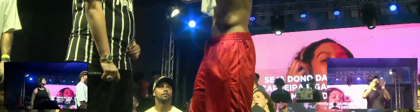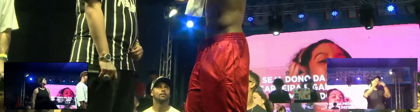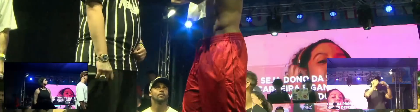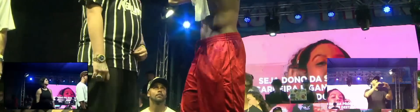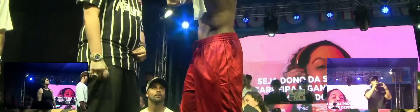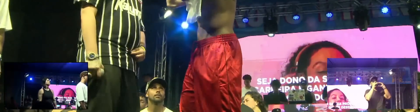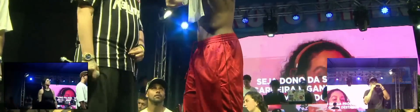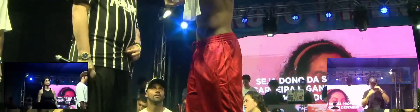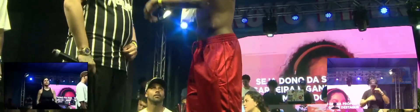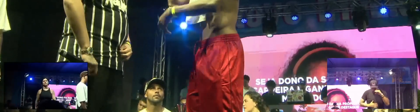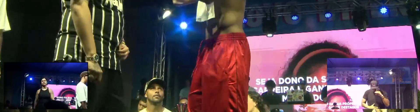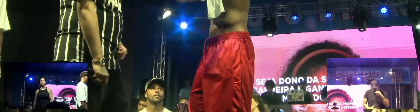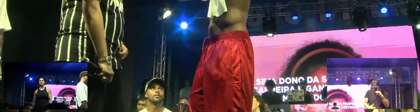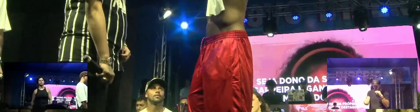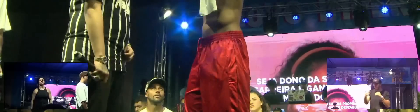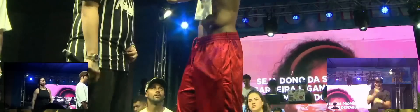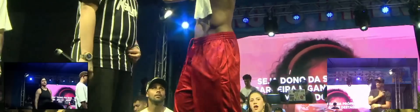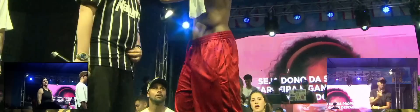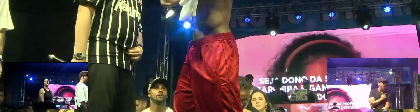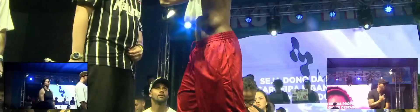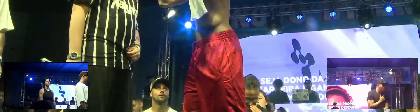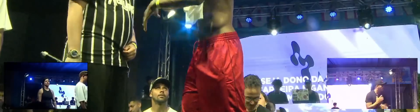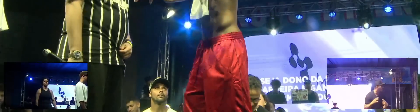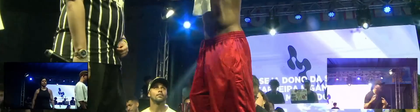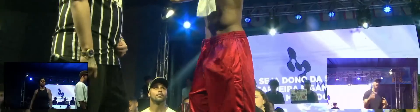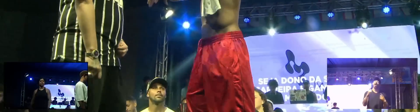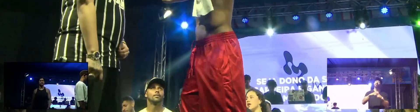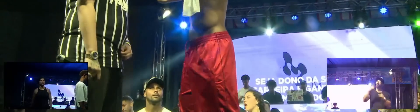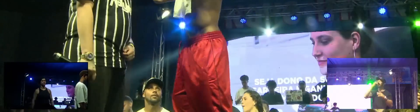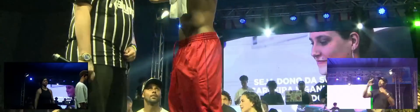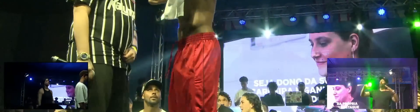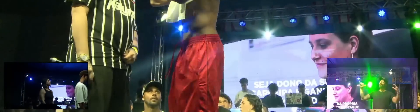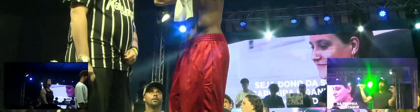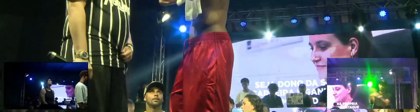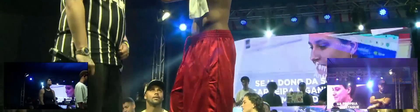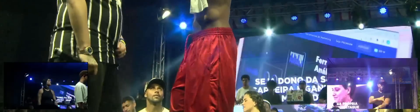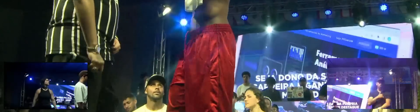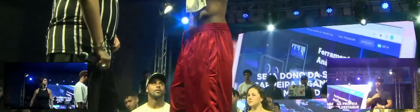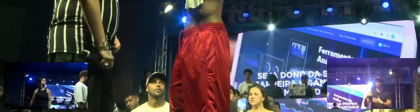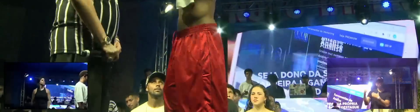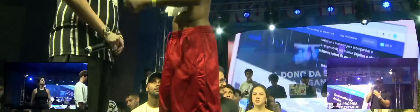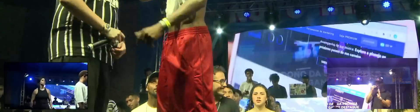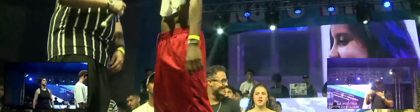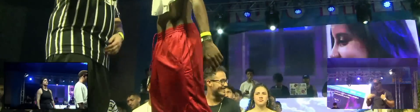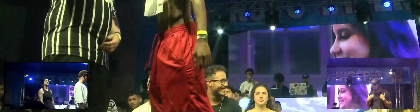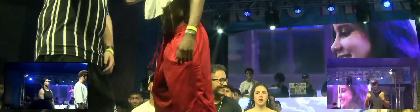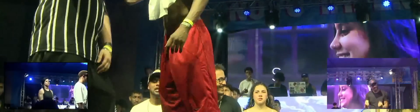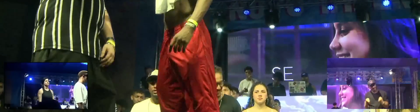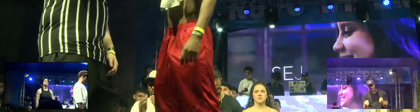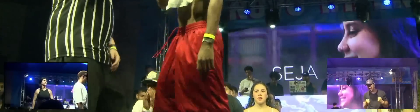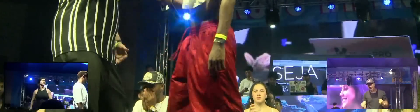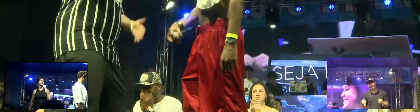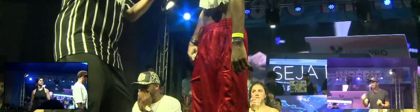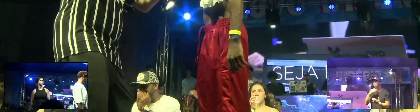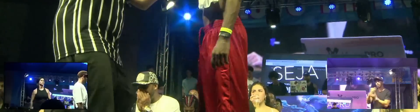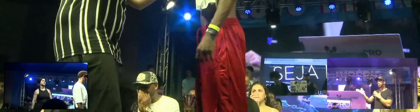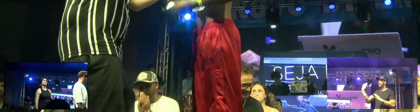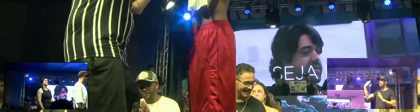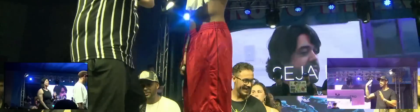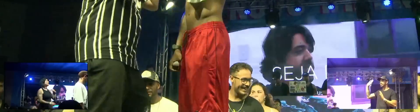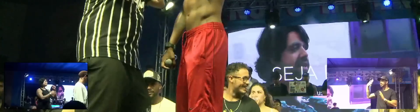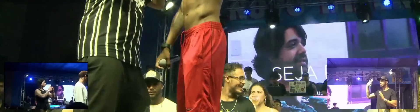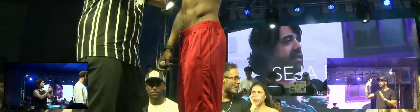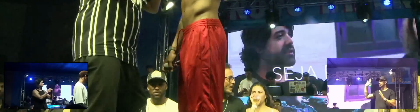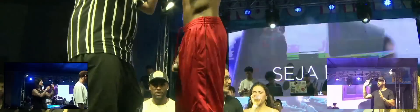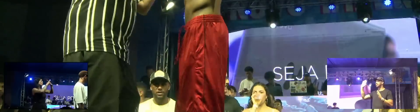Aí meu mano prata é feio pra caralho Parece yoi acima do peso Não tenta comigo no freestyle pesado Sabe? agora é atropelo Tio, eu tô fazendo